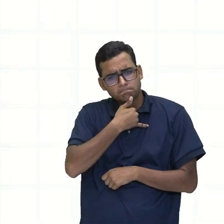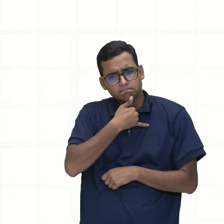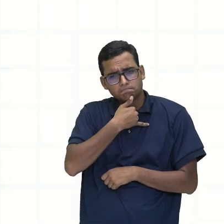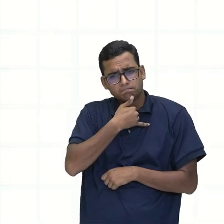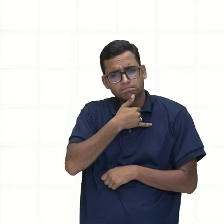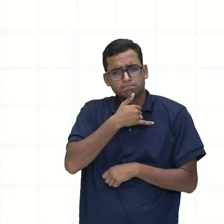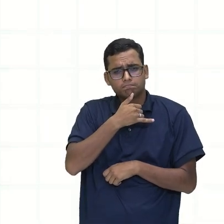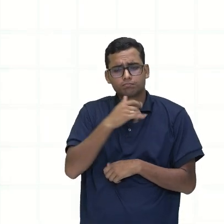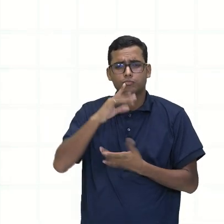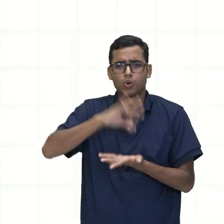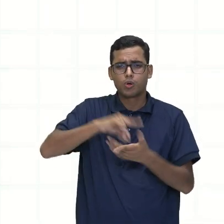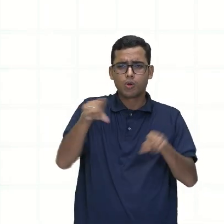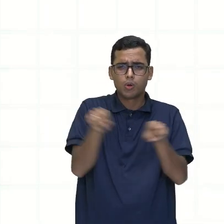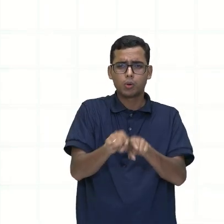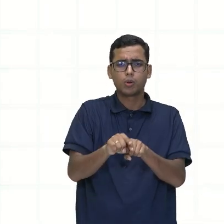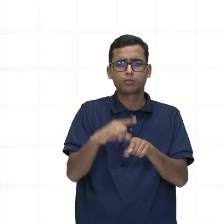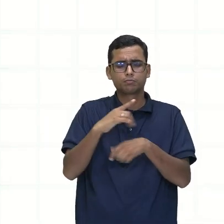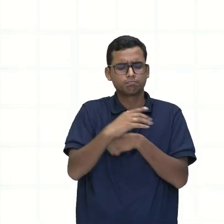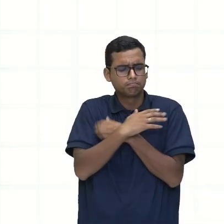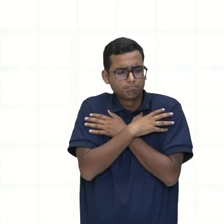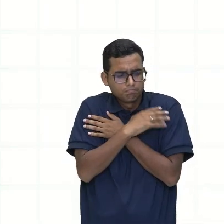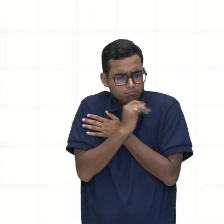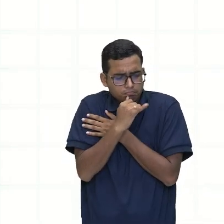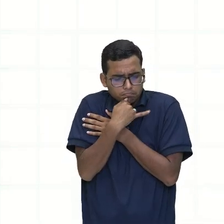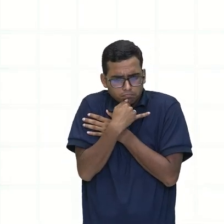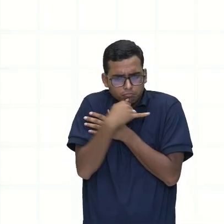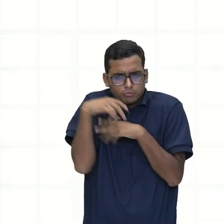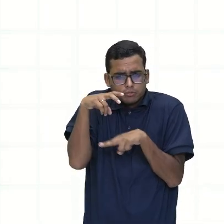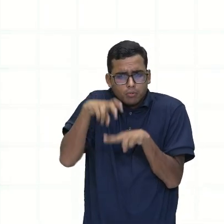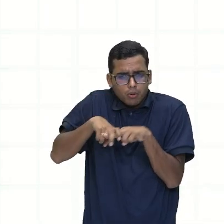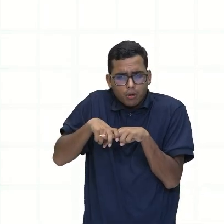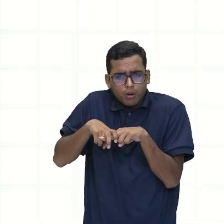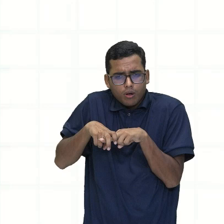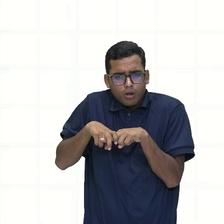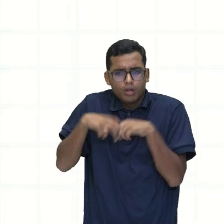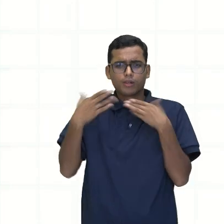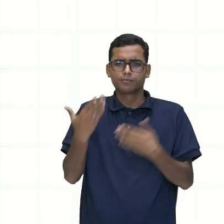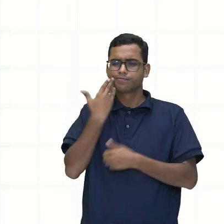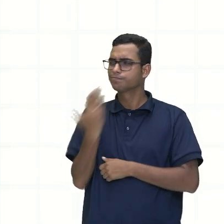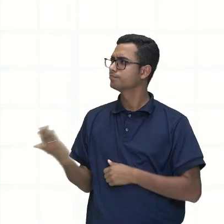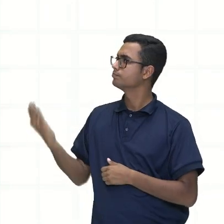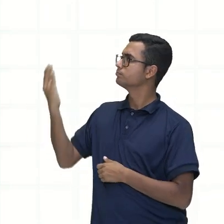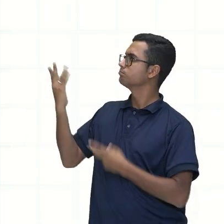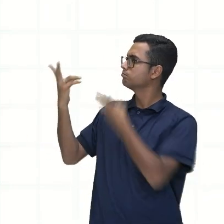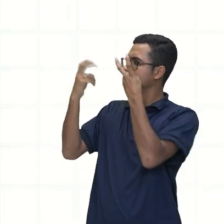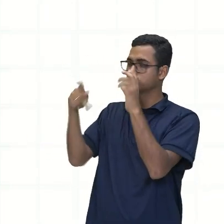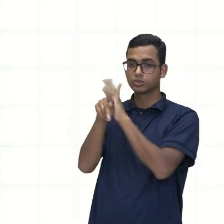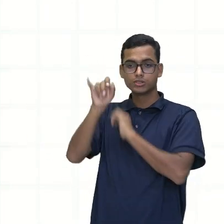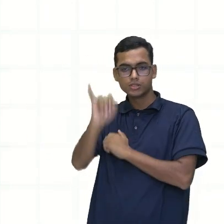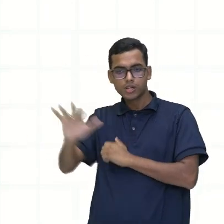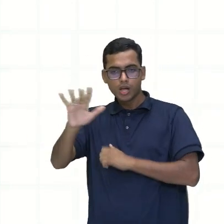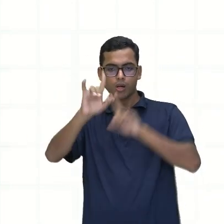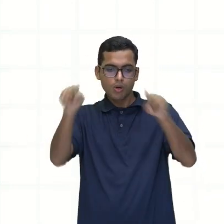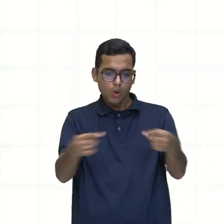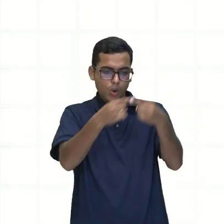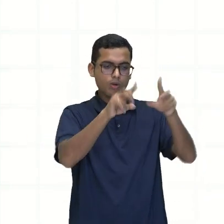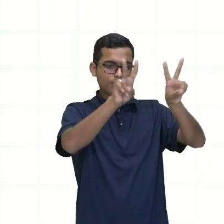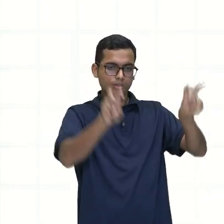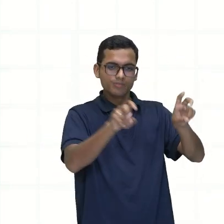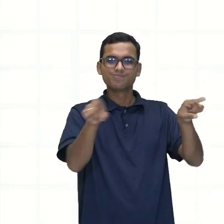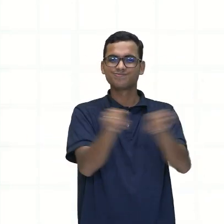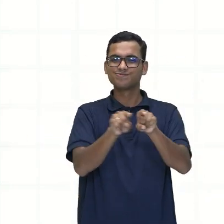toda encolhidinha, ali sentada no chão, não é? Então, todas as imagens, as indicações, estão